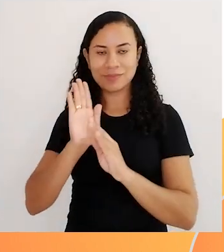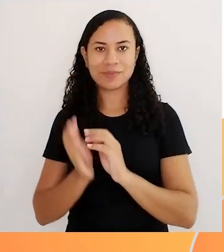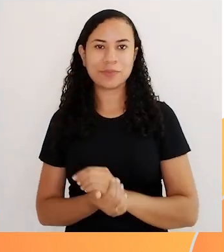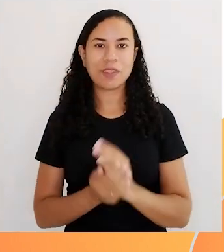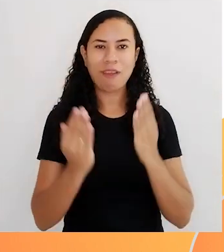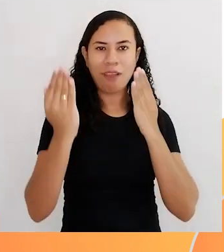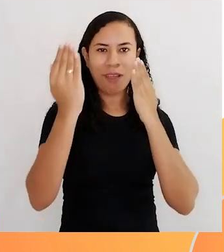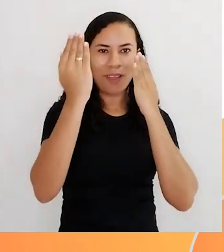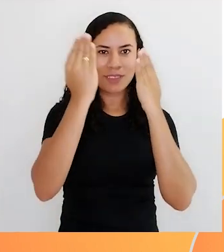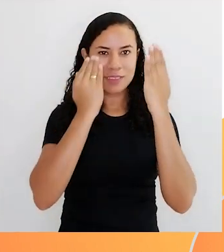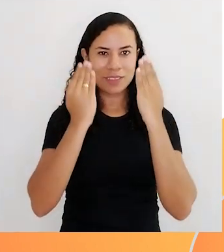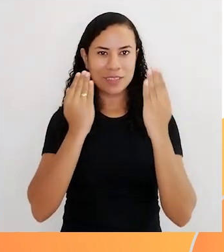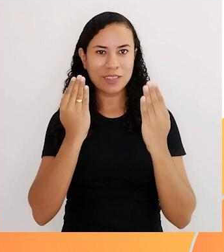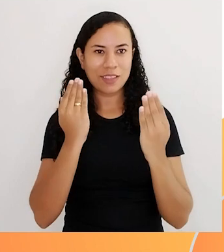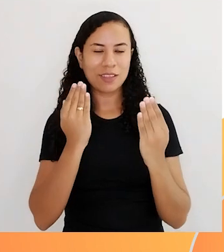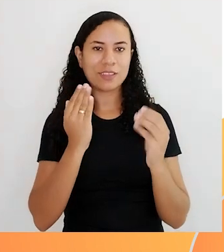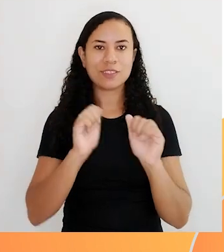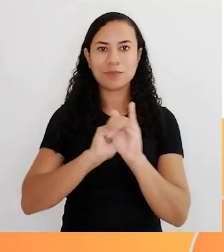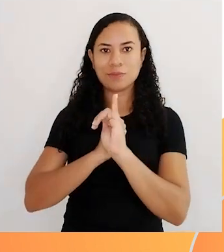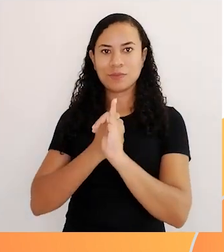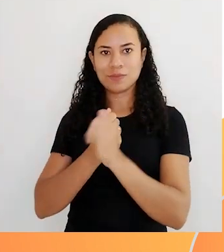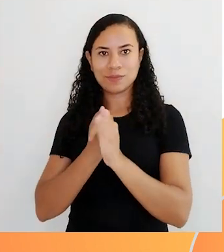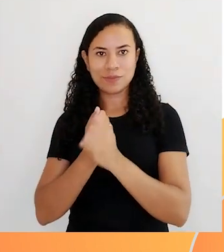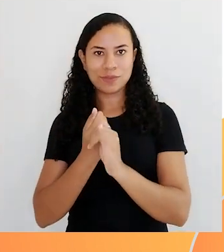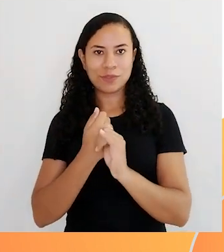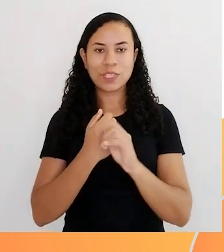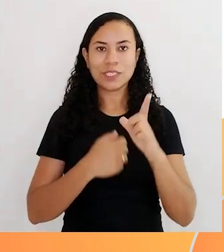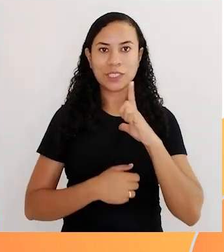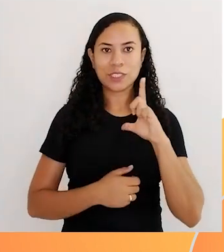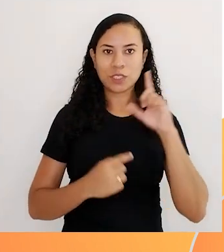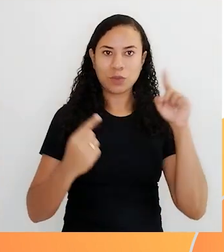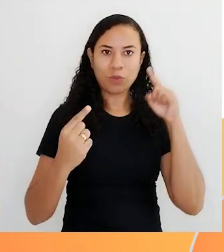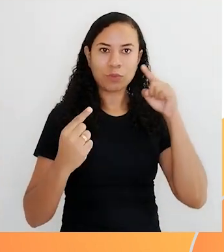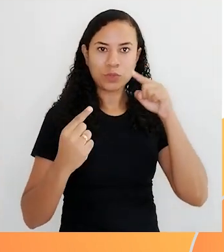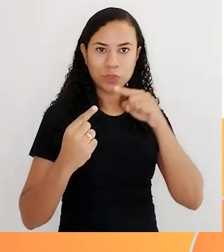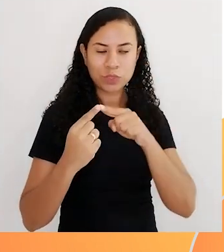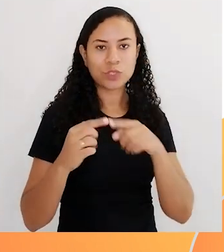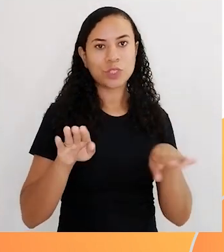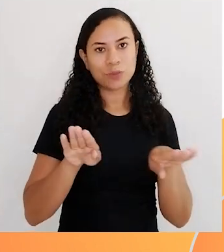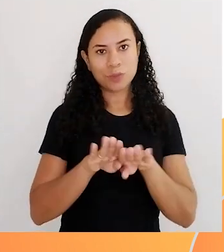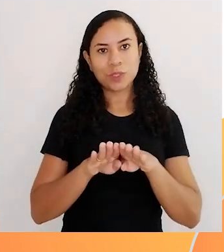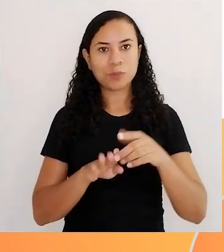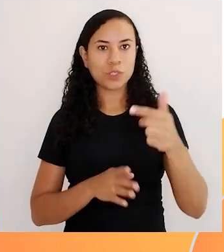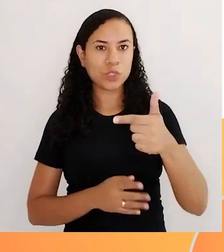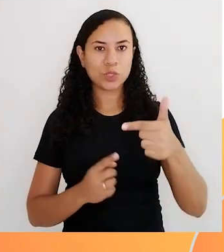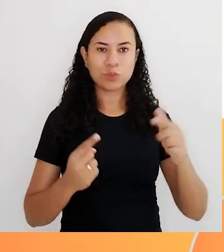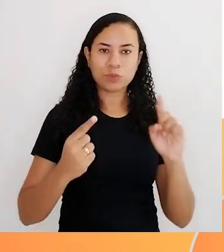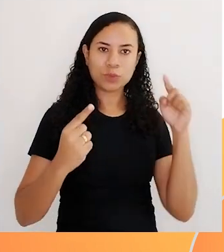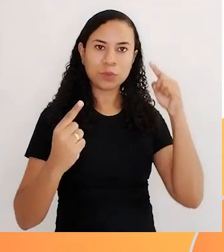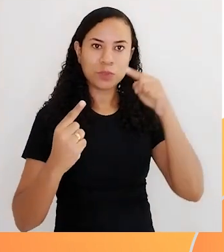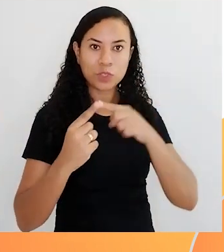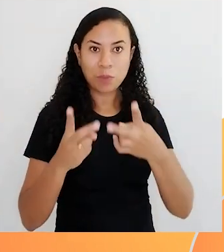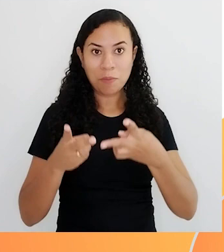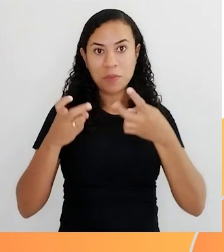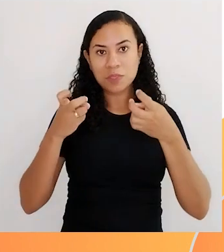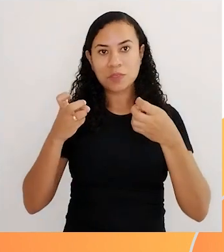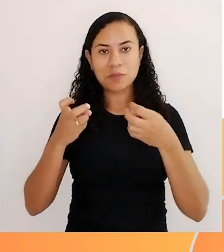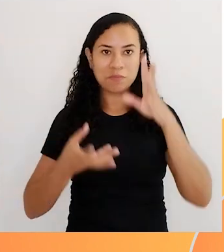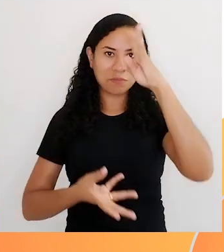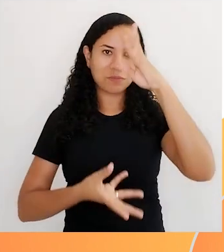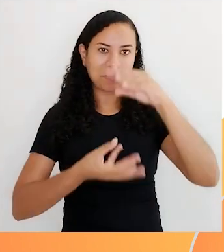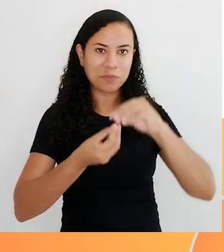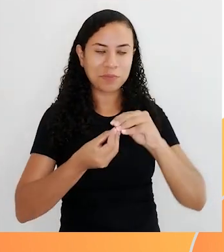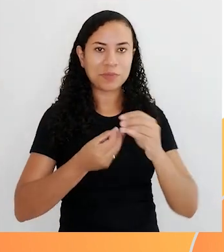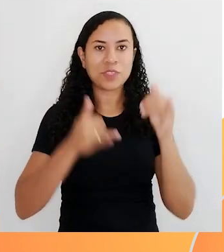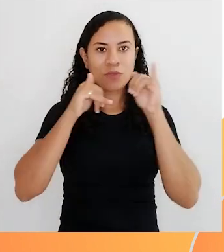Análise da crônica de forma objetiva e subjetiva, inferindo informações a partir da